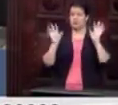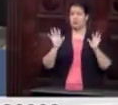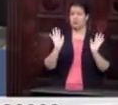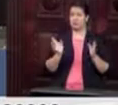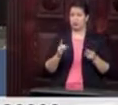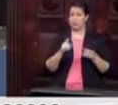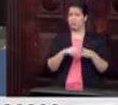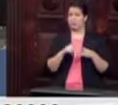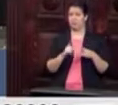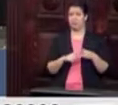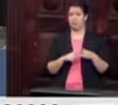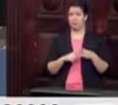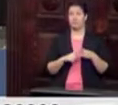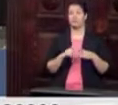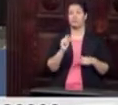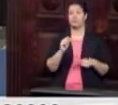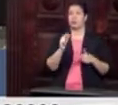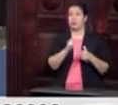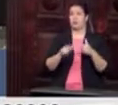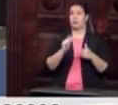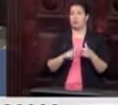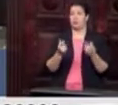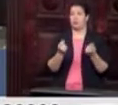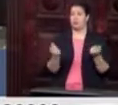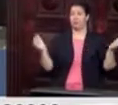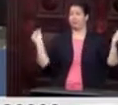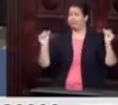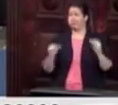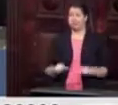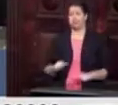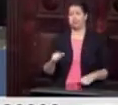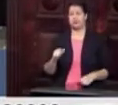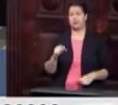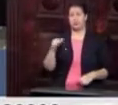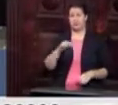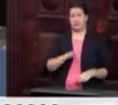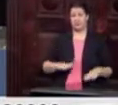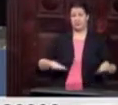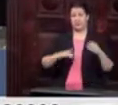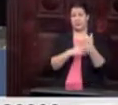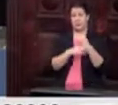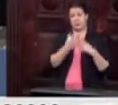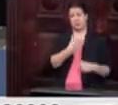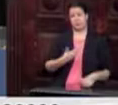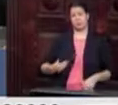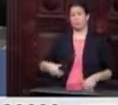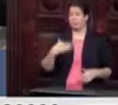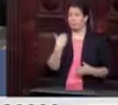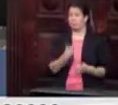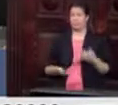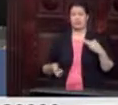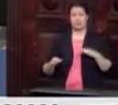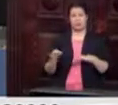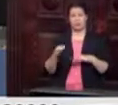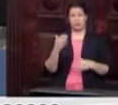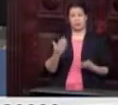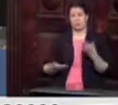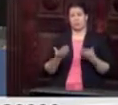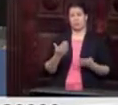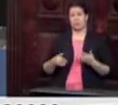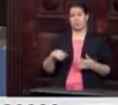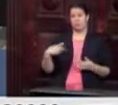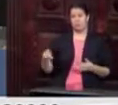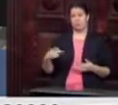2. A crise drástica que vivemos na área de segurança pública, com a perda de controle do Estado, sob a